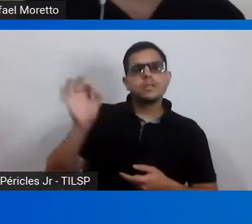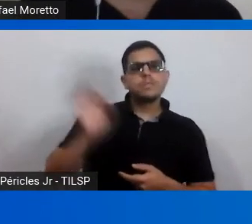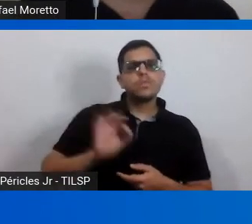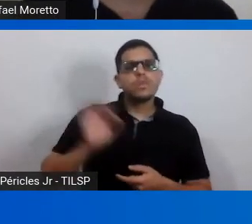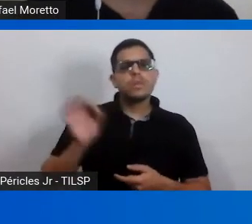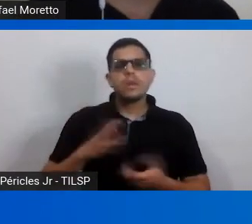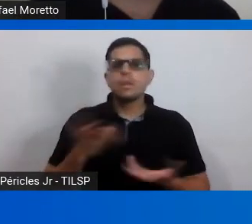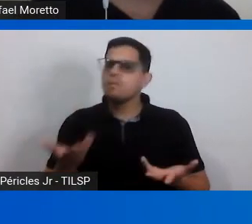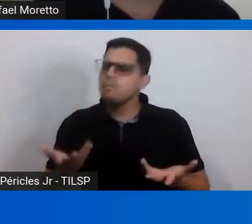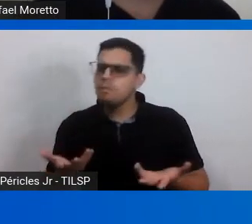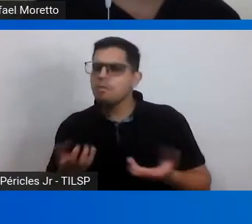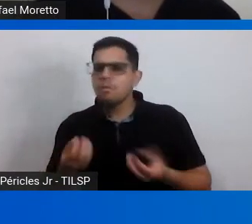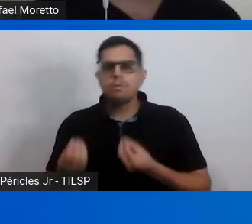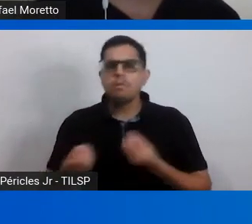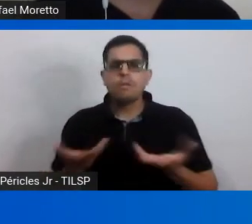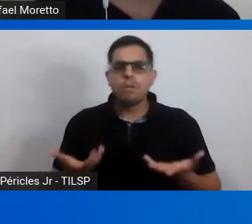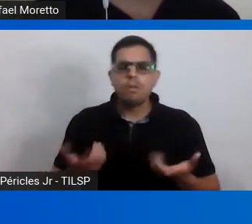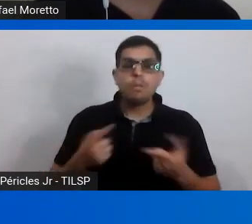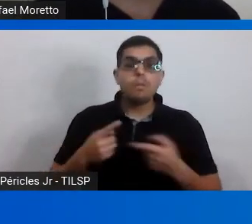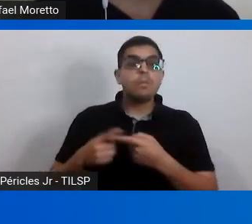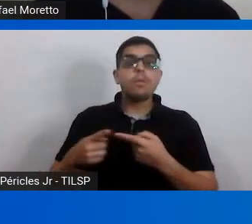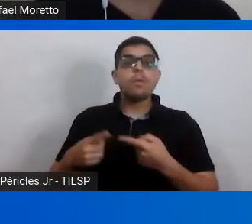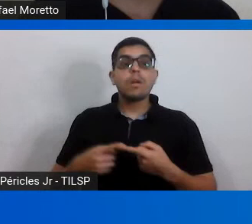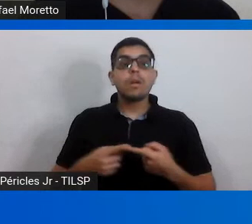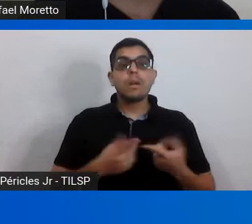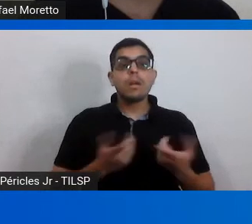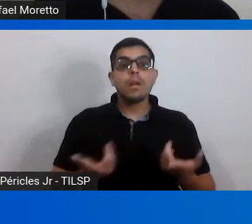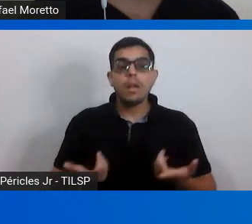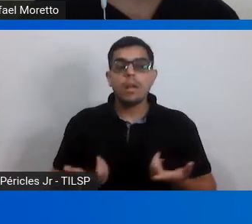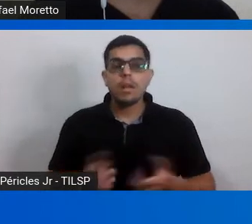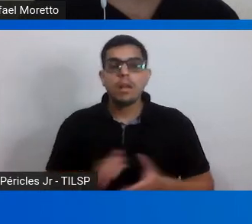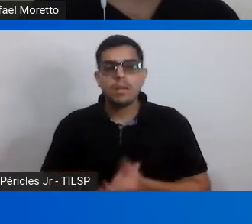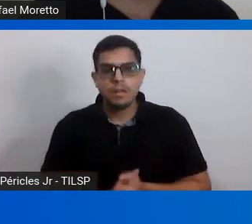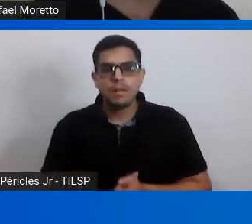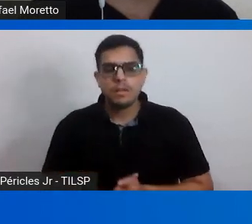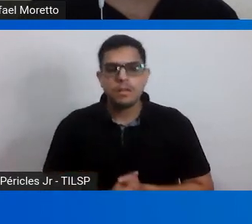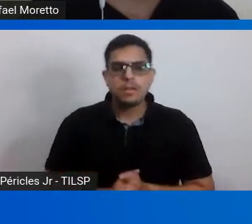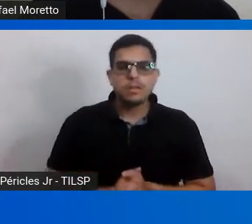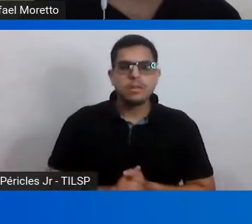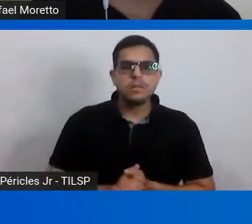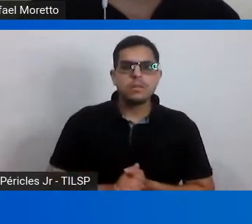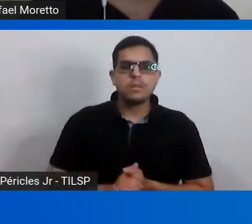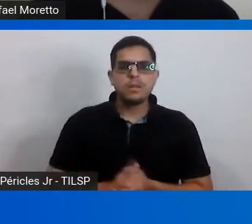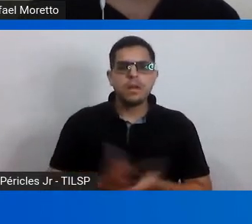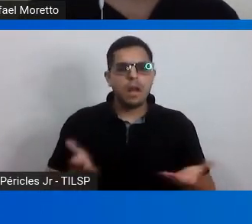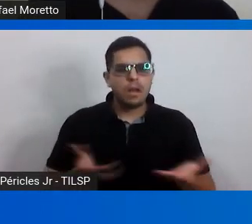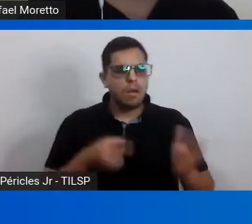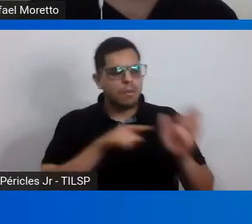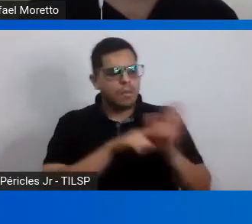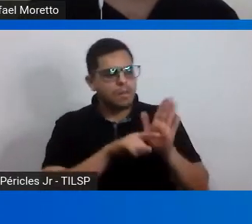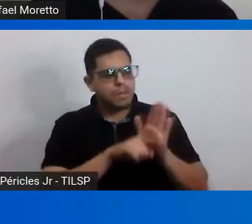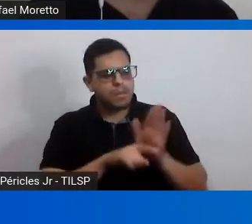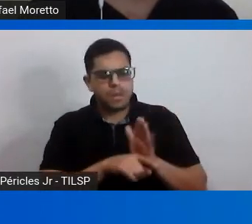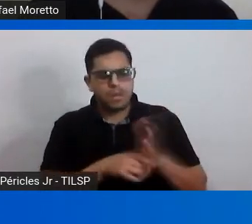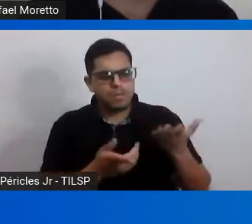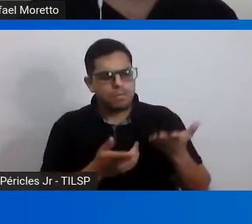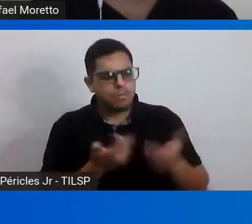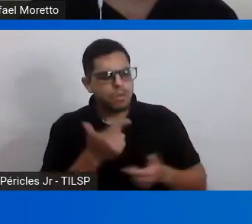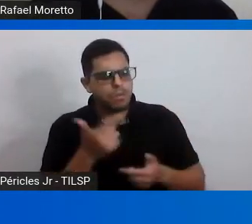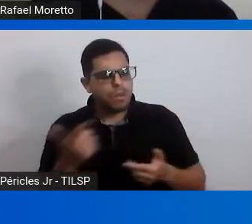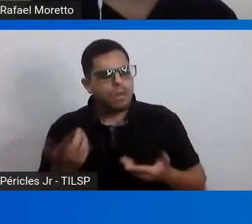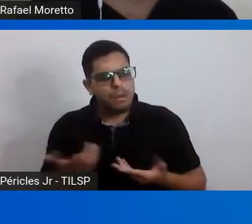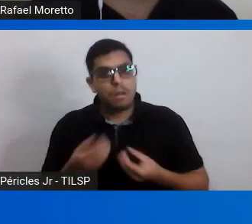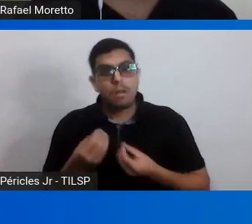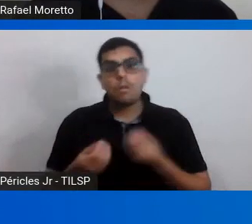para saber porque a gente tá num contexto hoje em dia que uma pesquisa caberia né porque a gente tá conhecendo um remoto tal então por que que Embasa